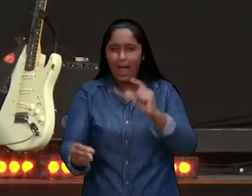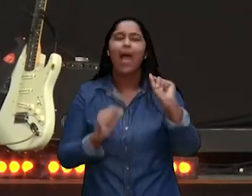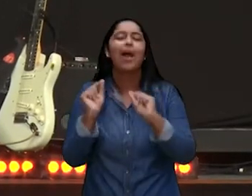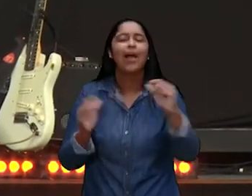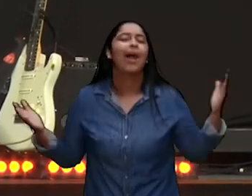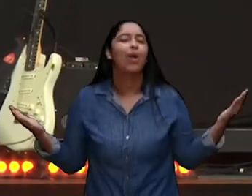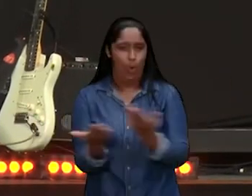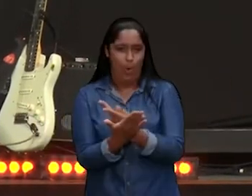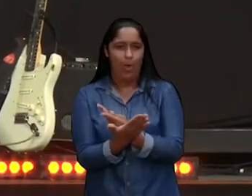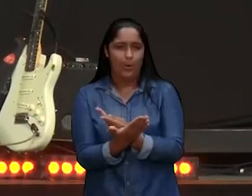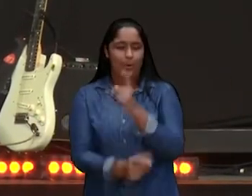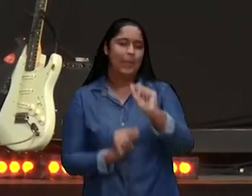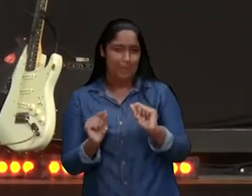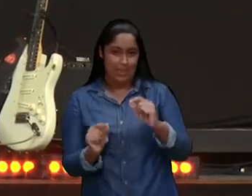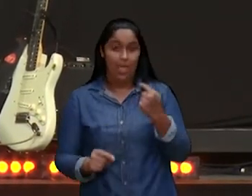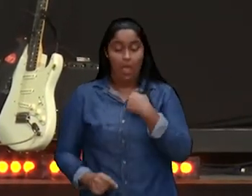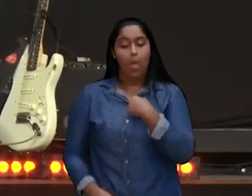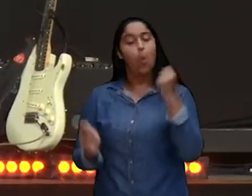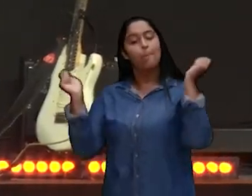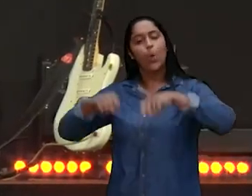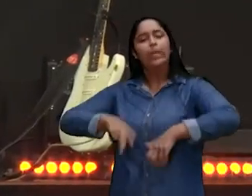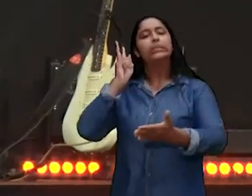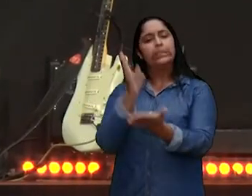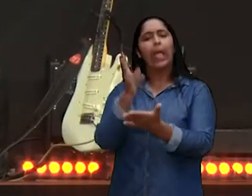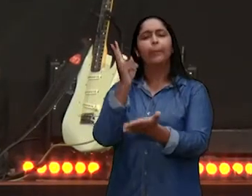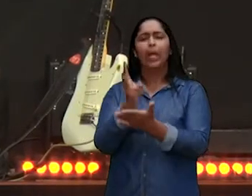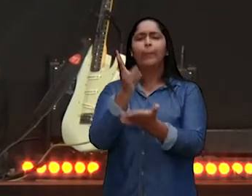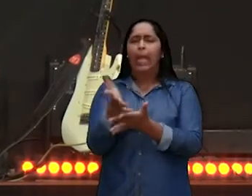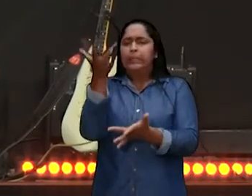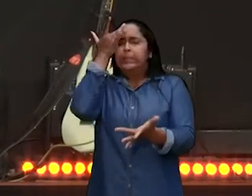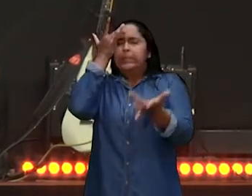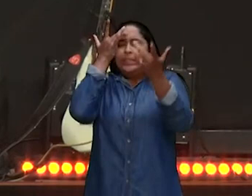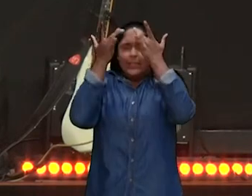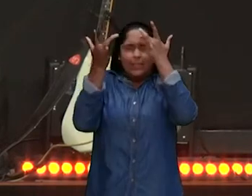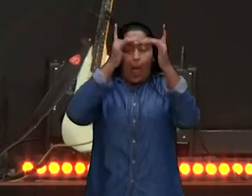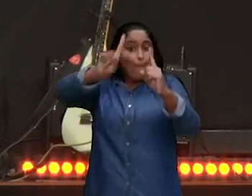situação de alto impacto emocional positivo me curando a